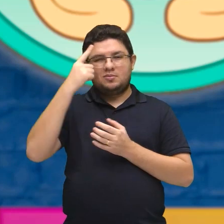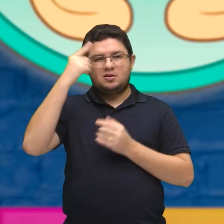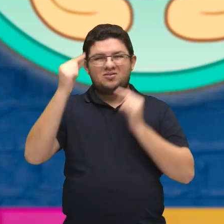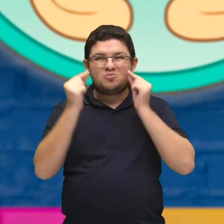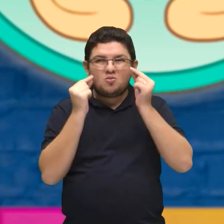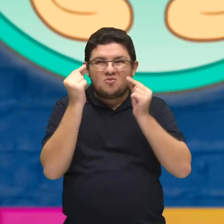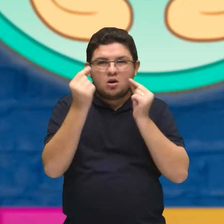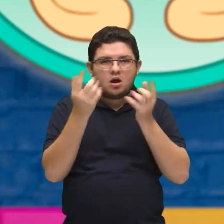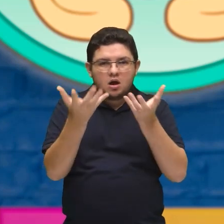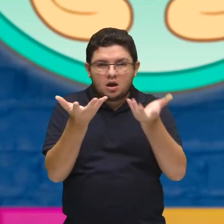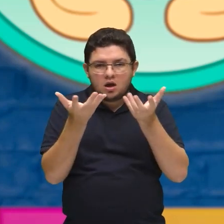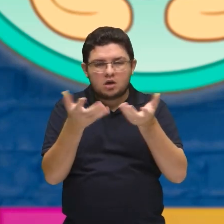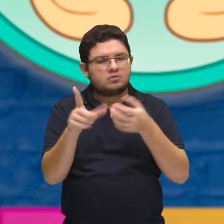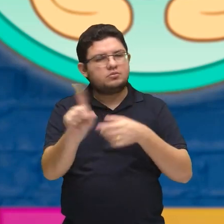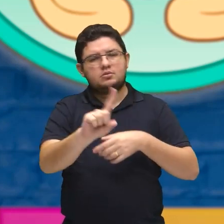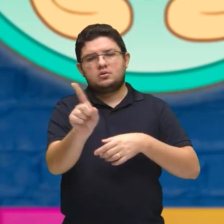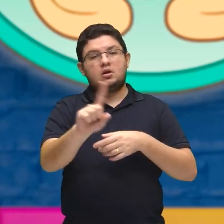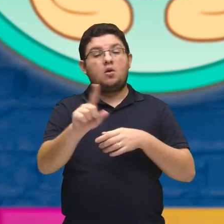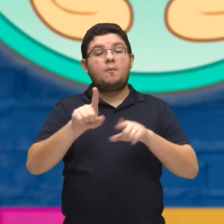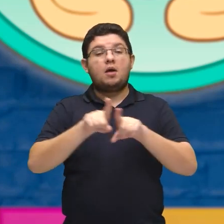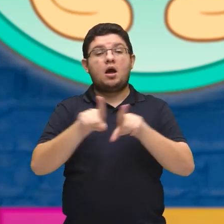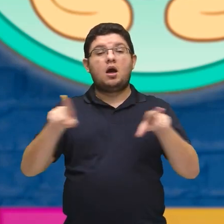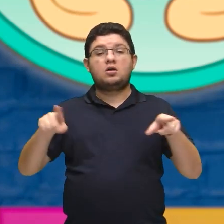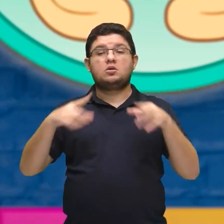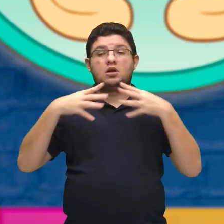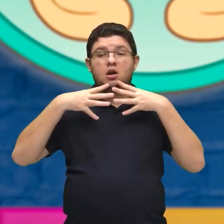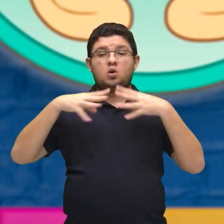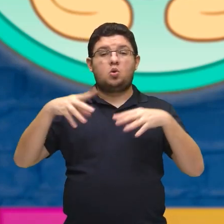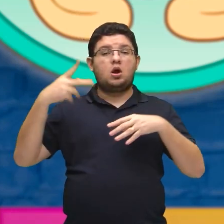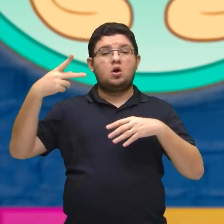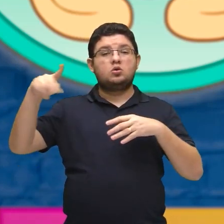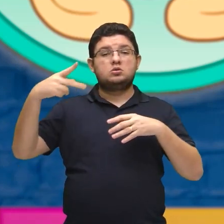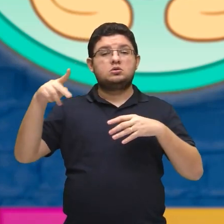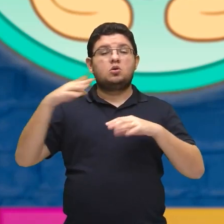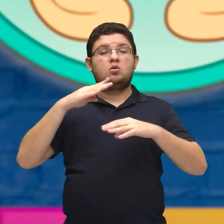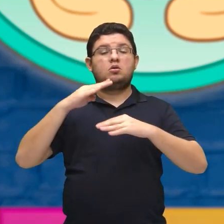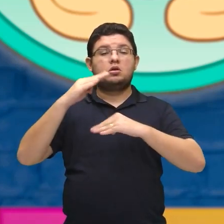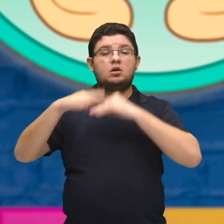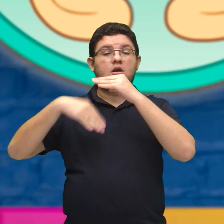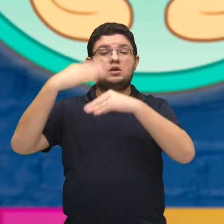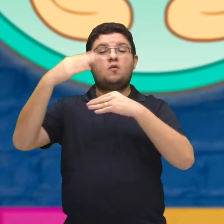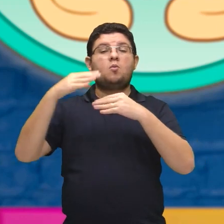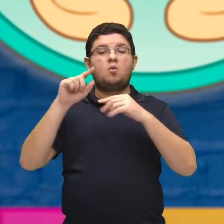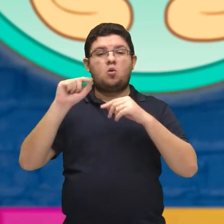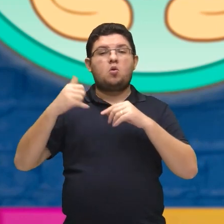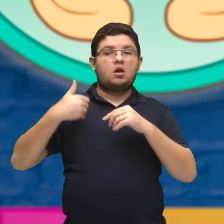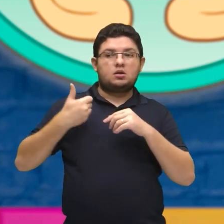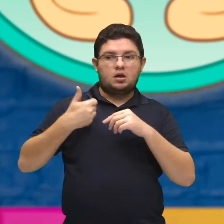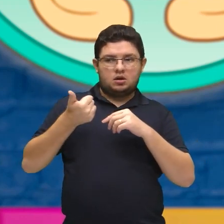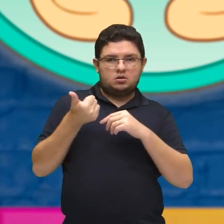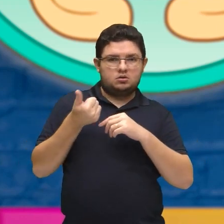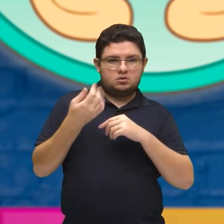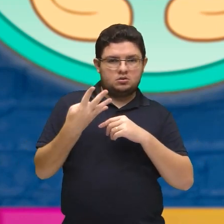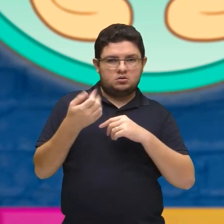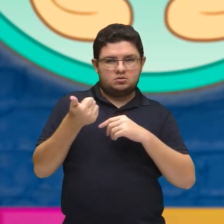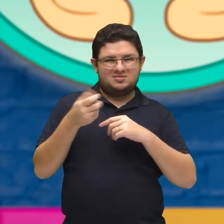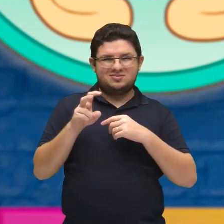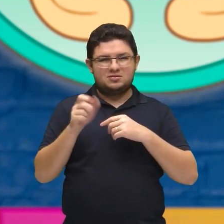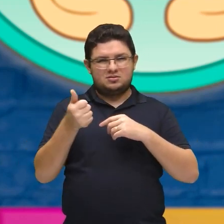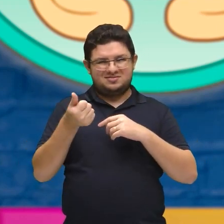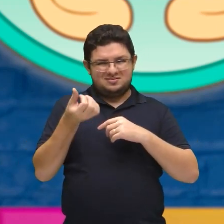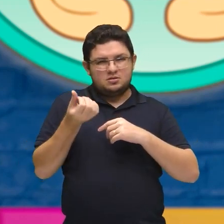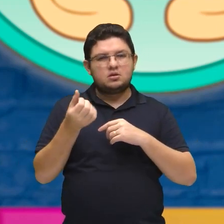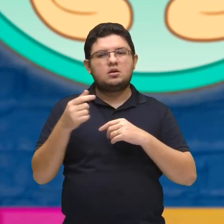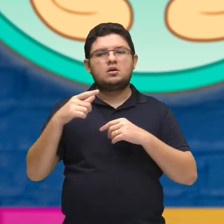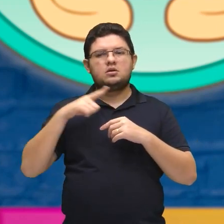não quer ter as espinhas, mas acontece pelo desenvolvimento, é a fase do desenvolvimento. Então, os adolescentes